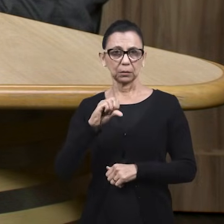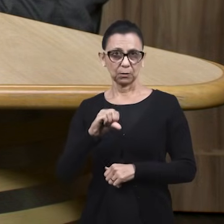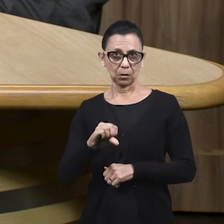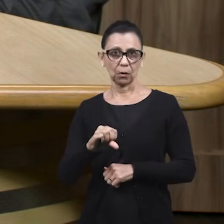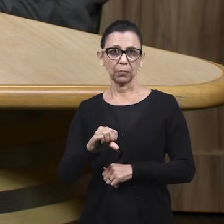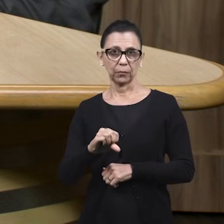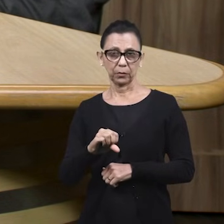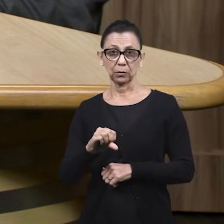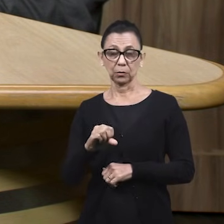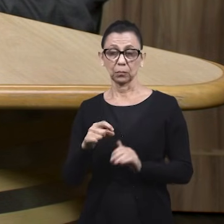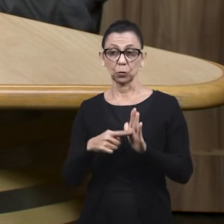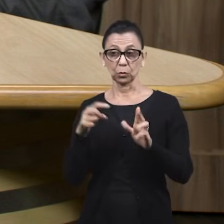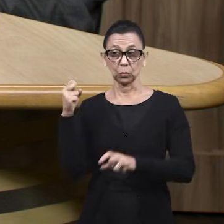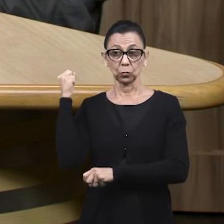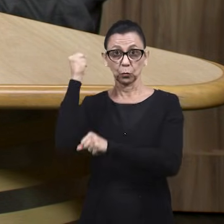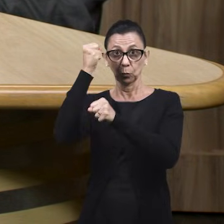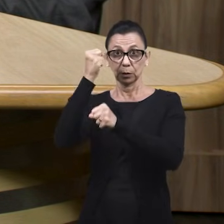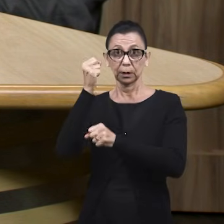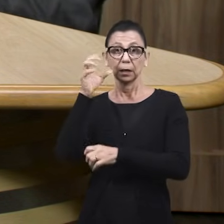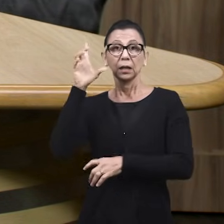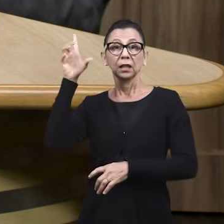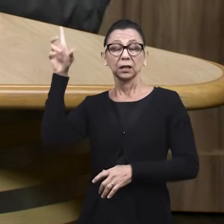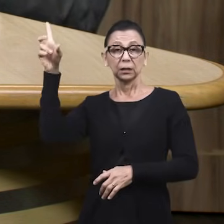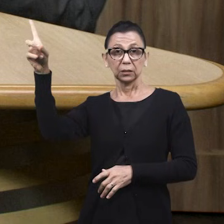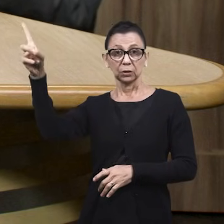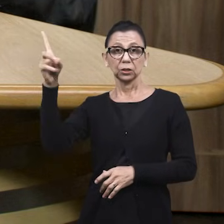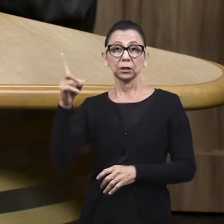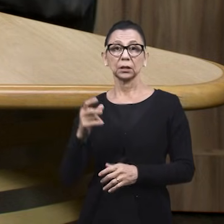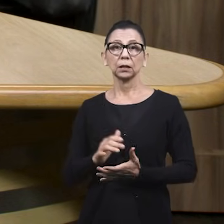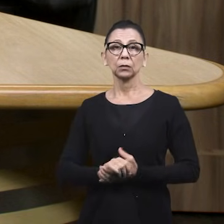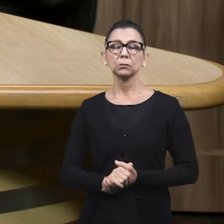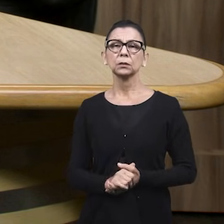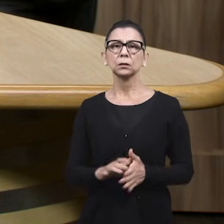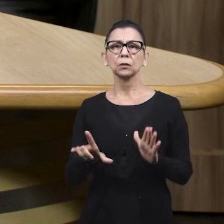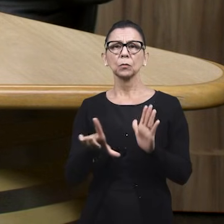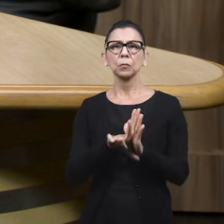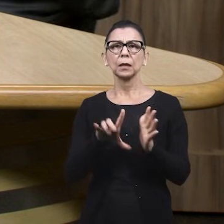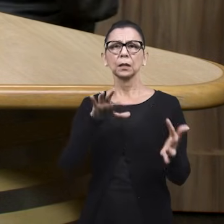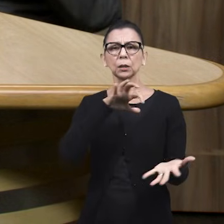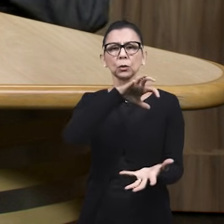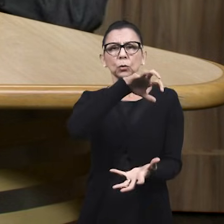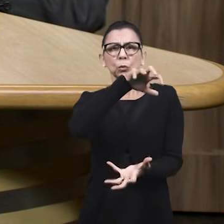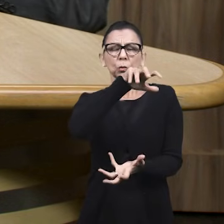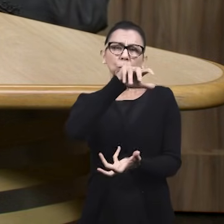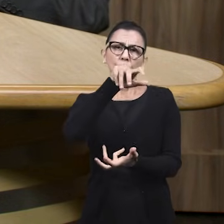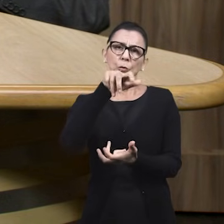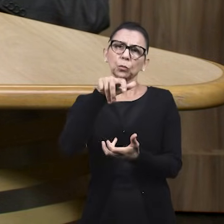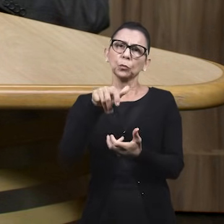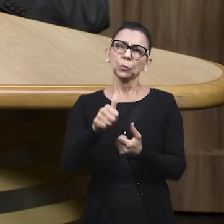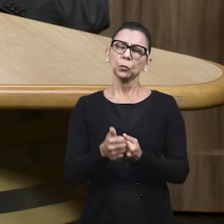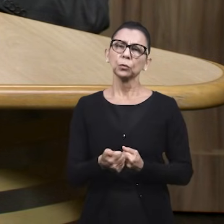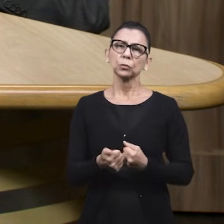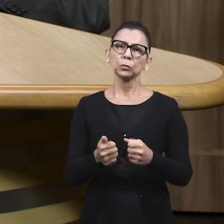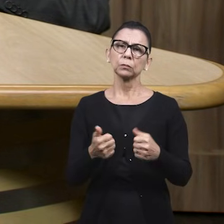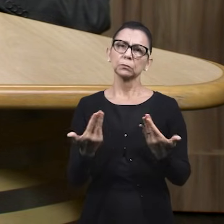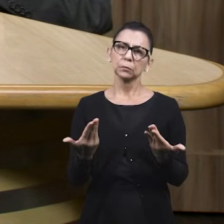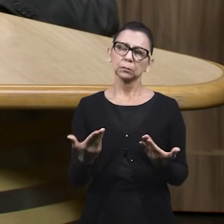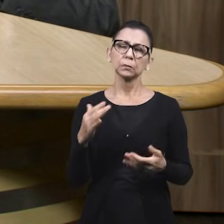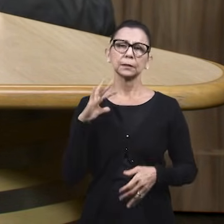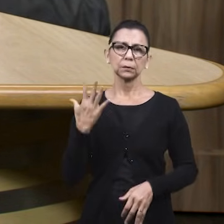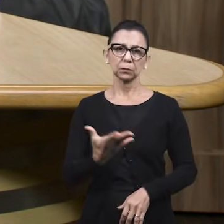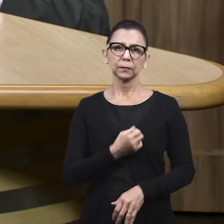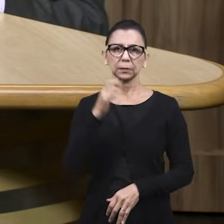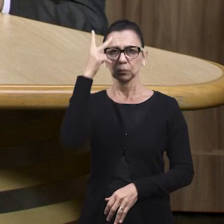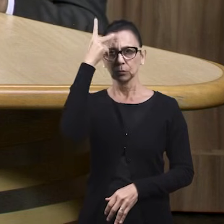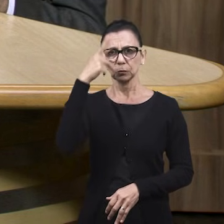assim. Estão falando da grandiosidade de Deus e que ele estabeleceu uma lei universal, inclusive na palavra para a salvação do